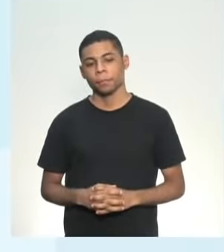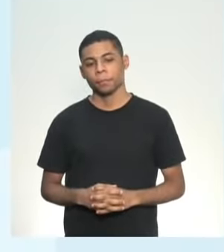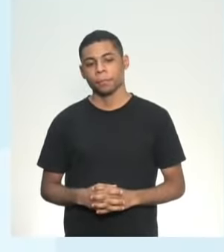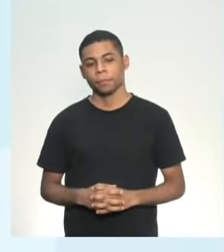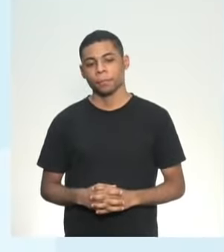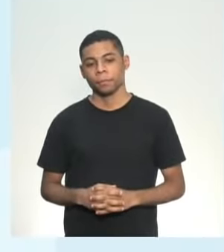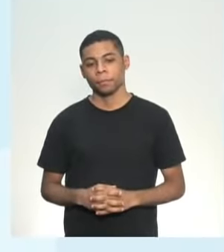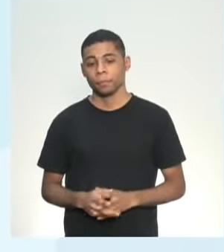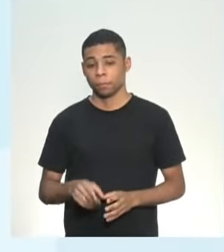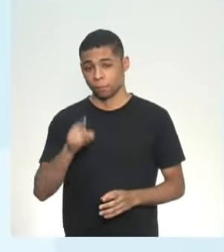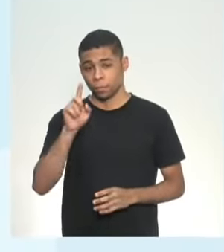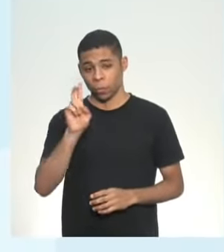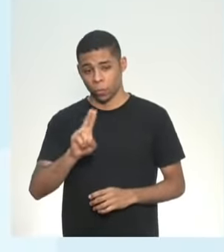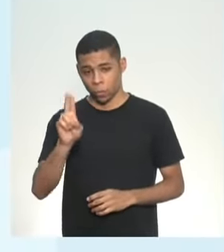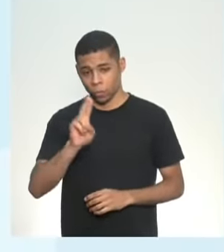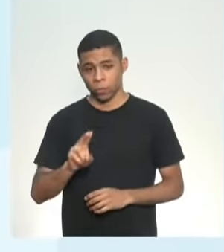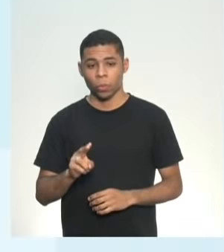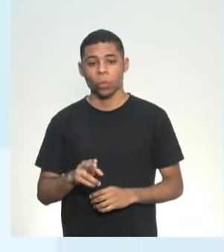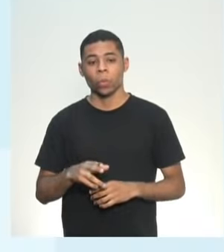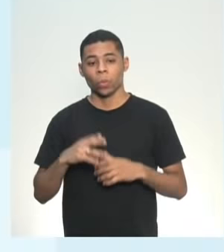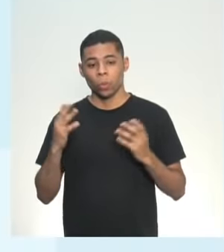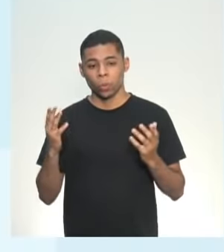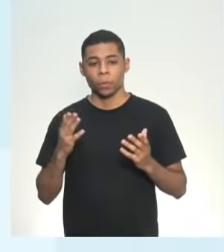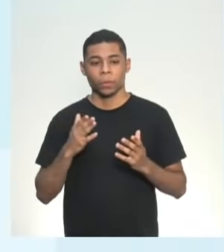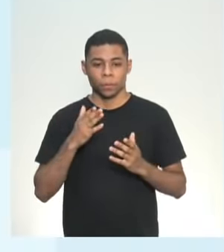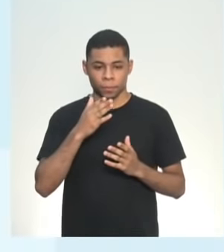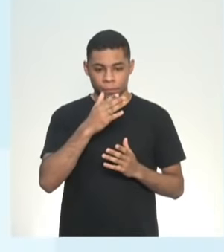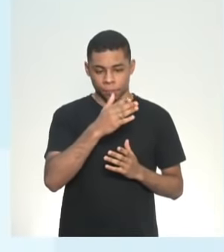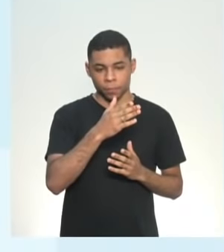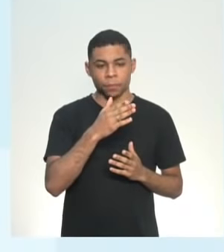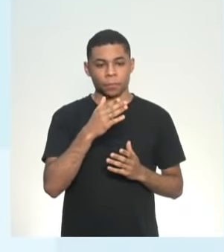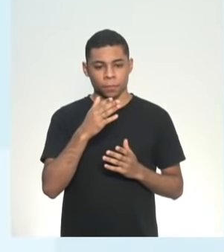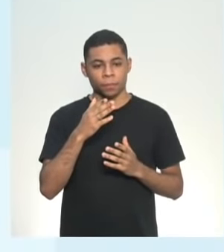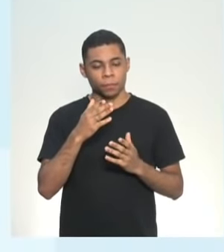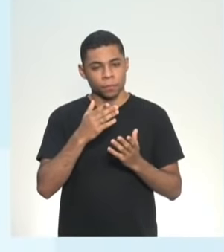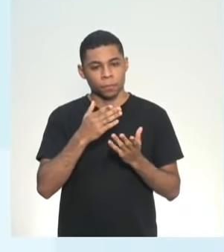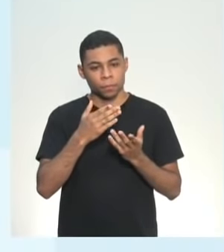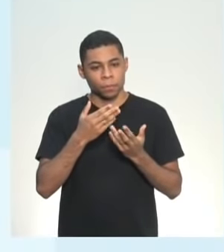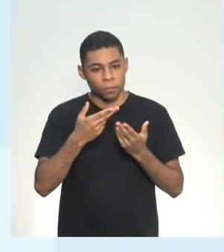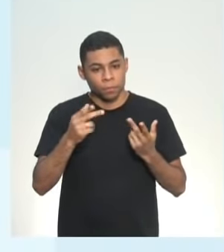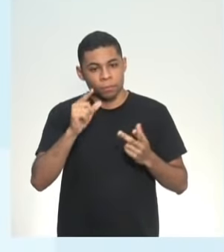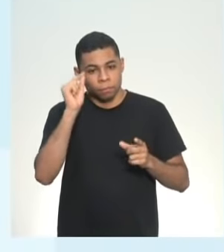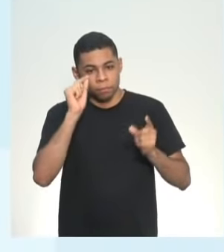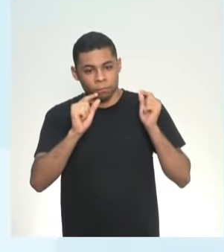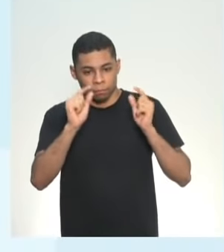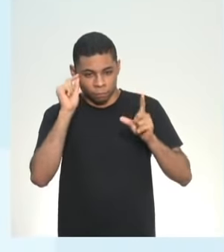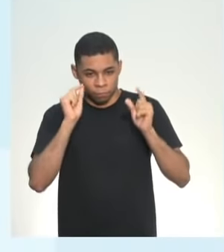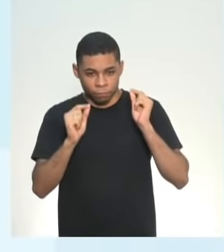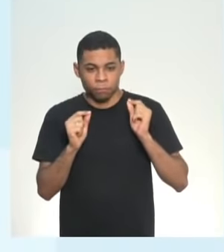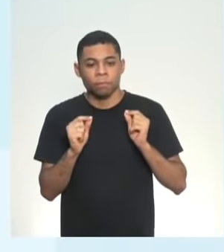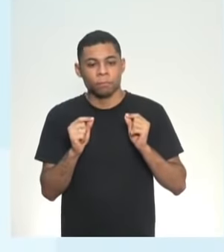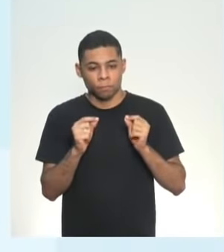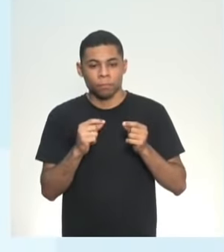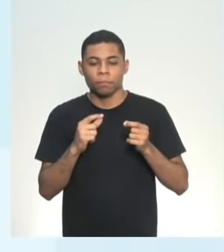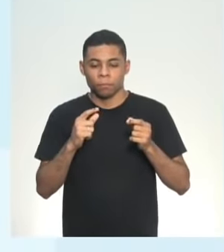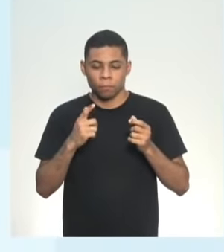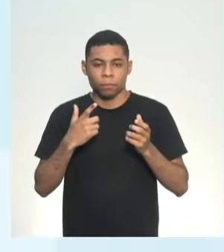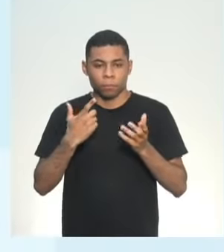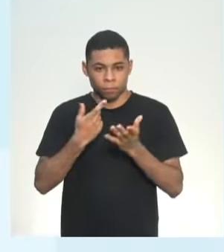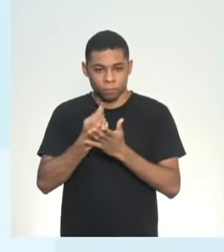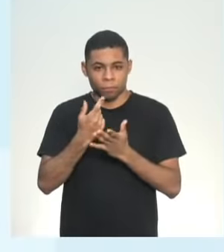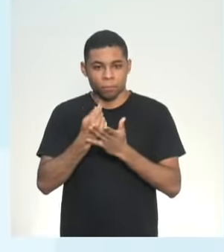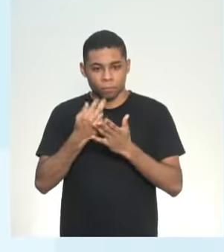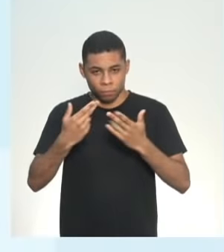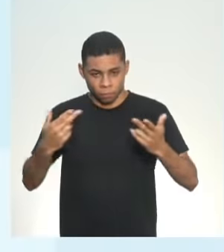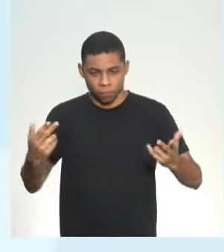usa when making choices quando você faz escolhas about Being sem